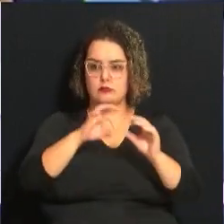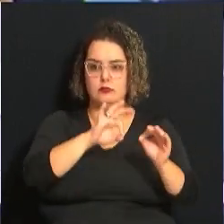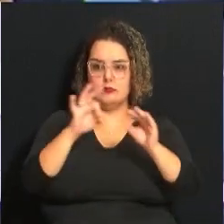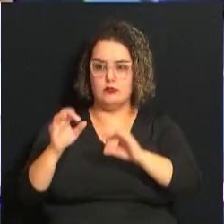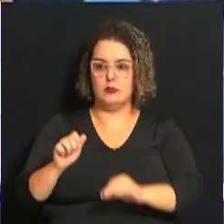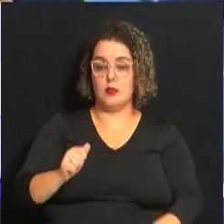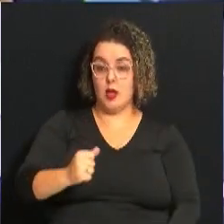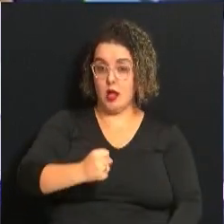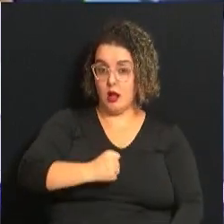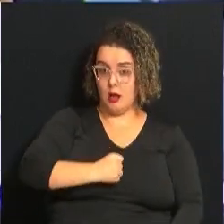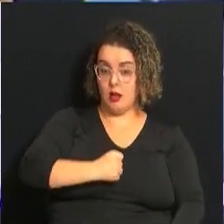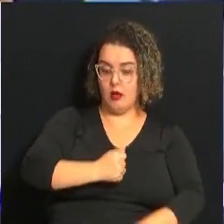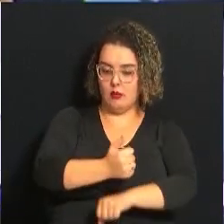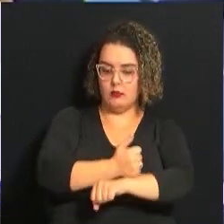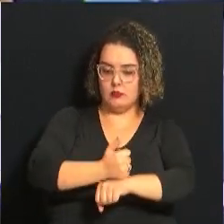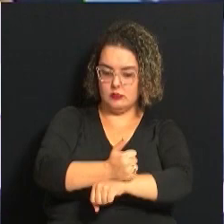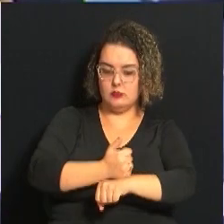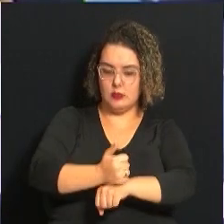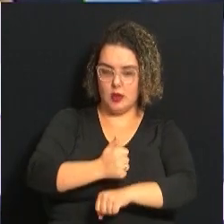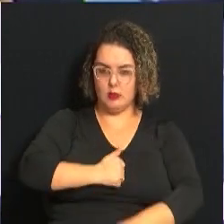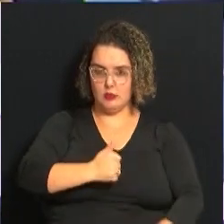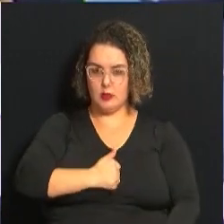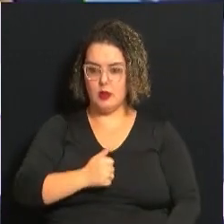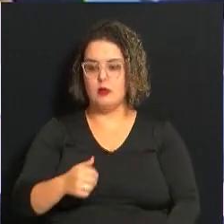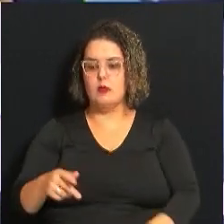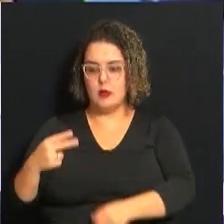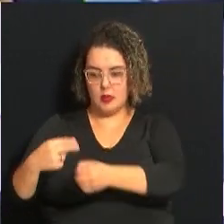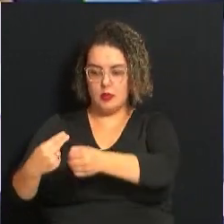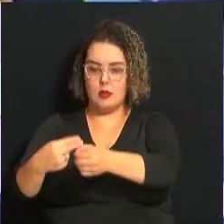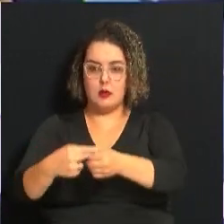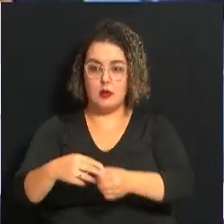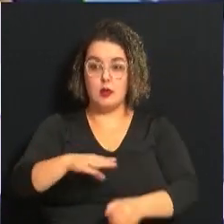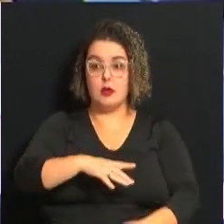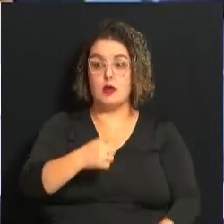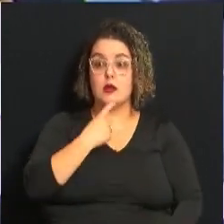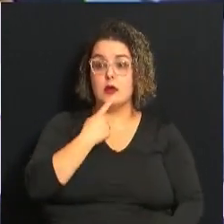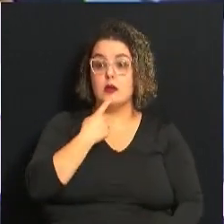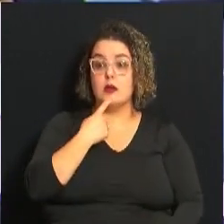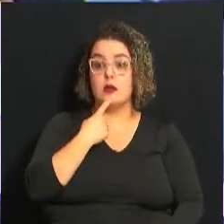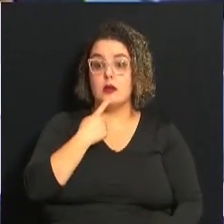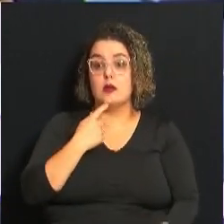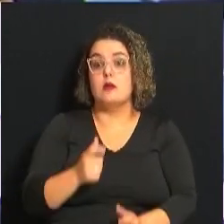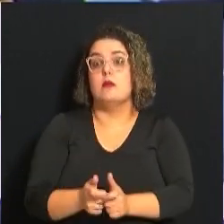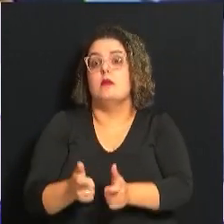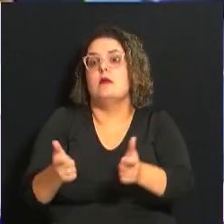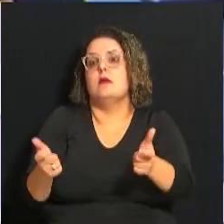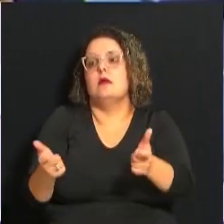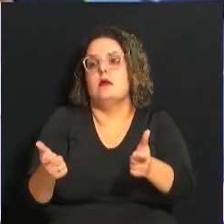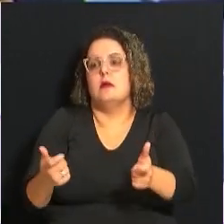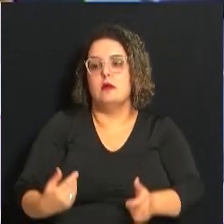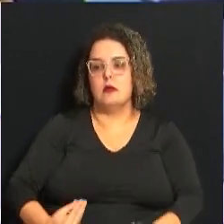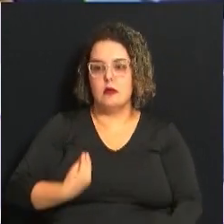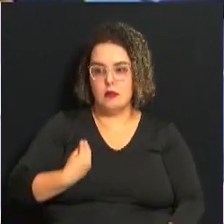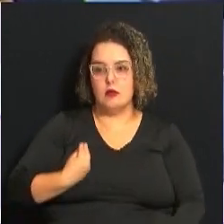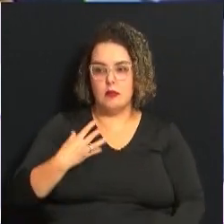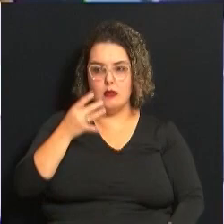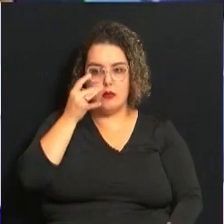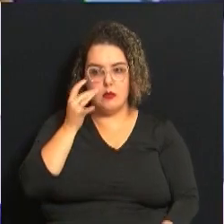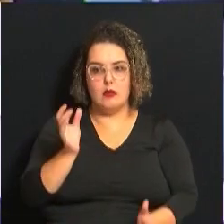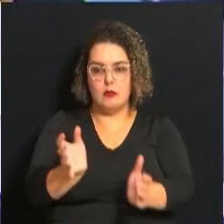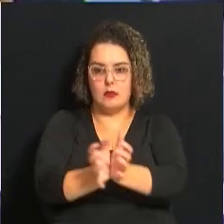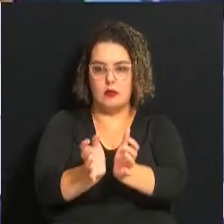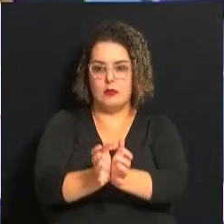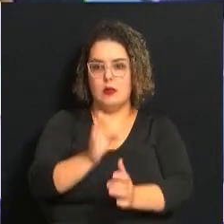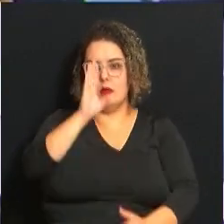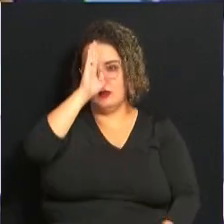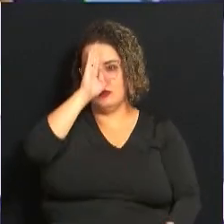antropóloga da Unicamp, que ela aponta que Campinas é uma das cidades que mais se aumentou a presença desses grupos, principalmente esses